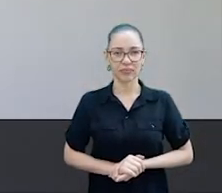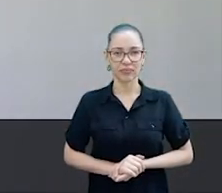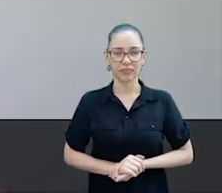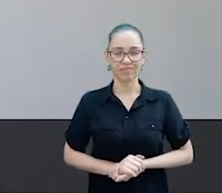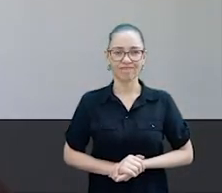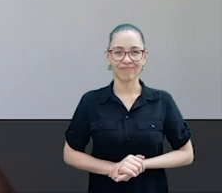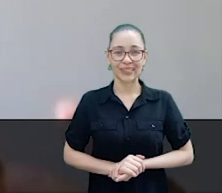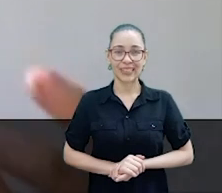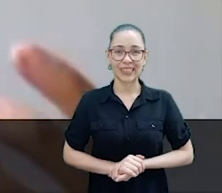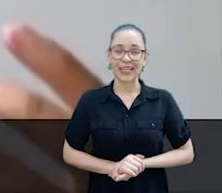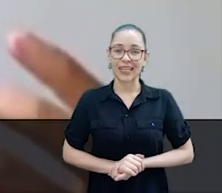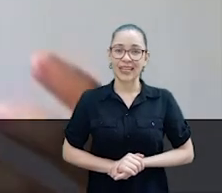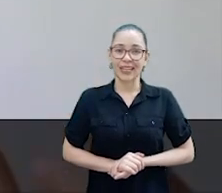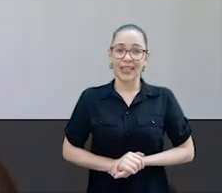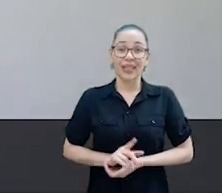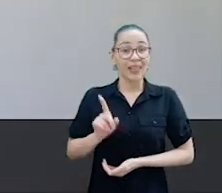E